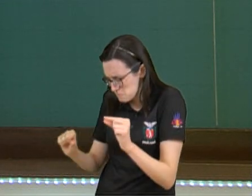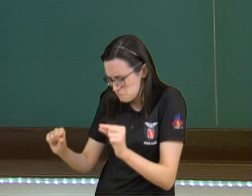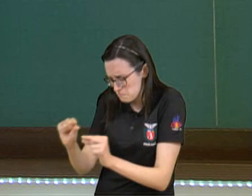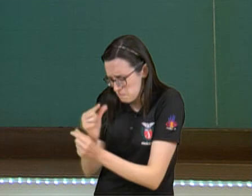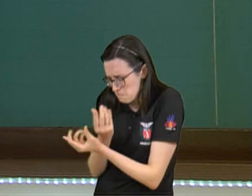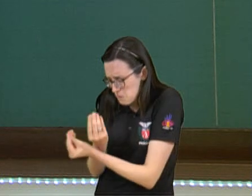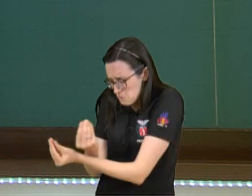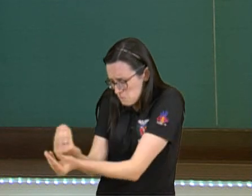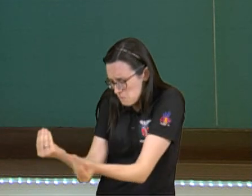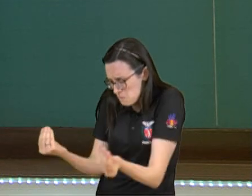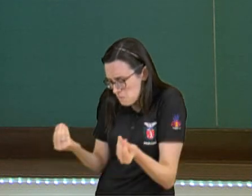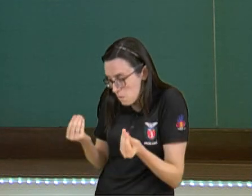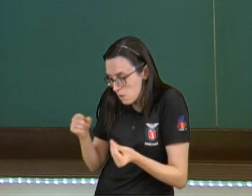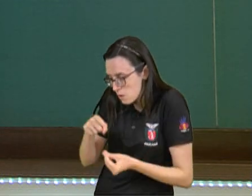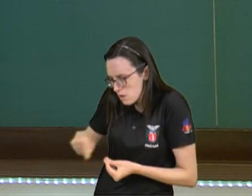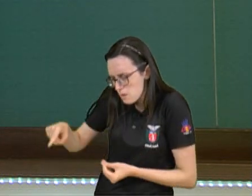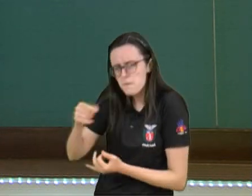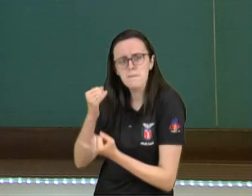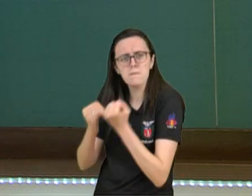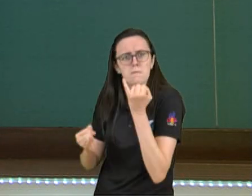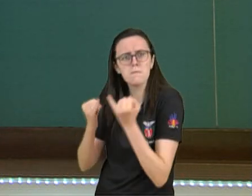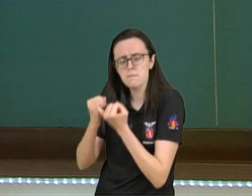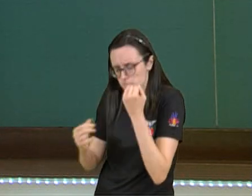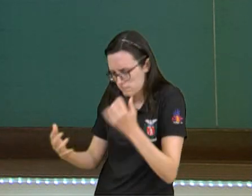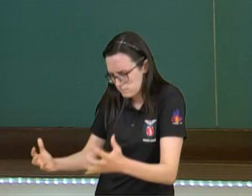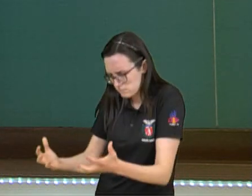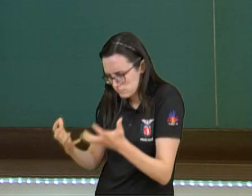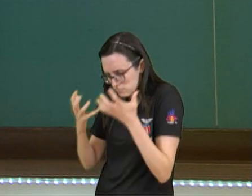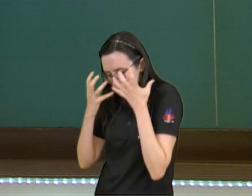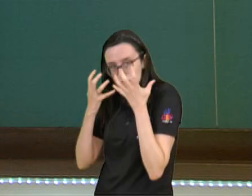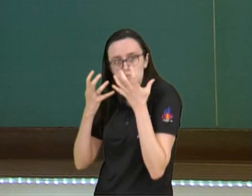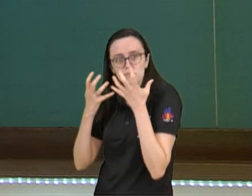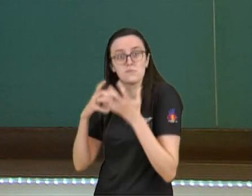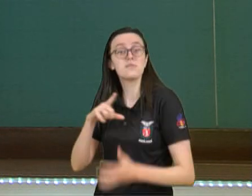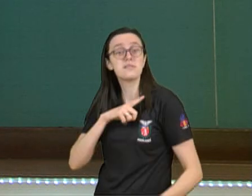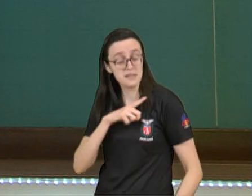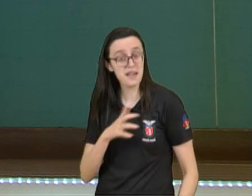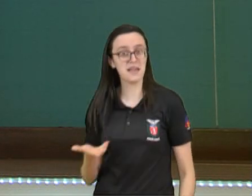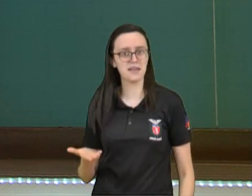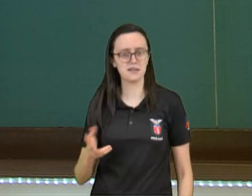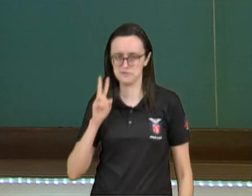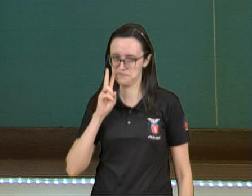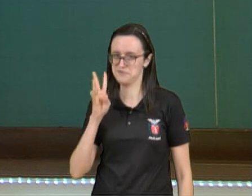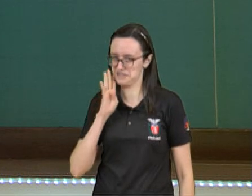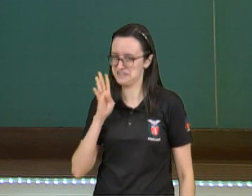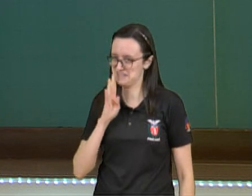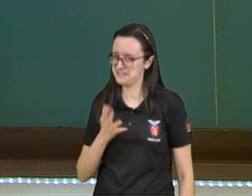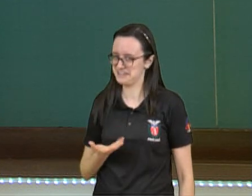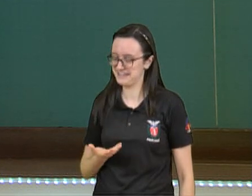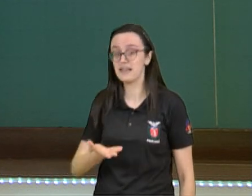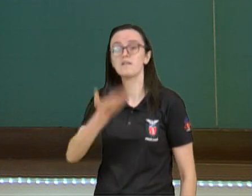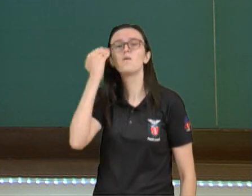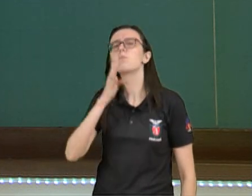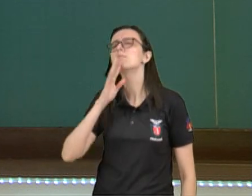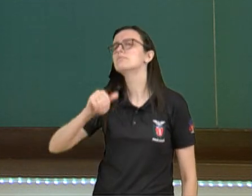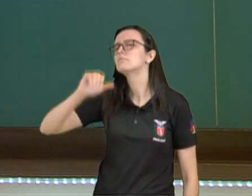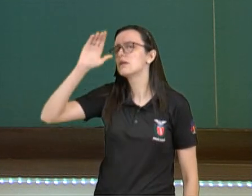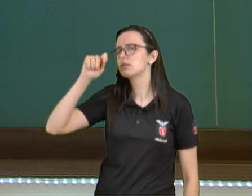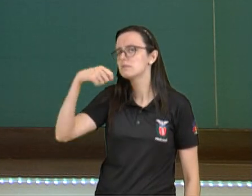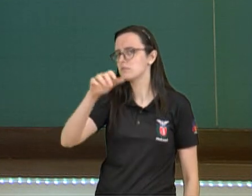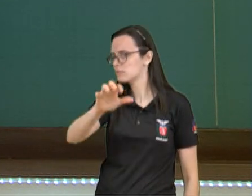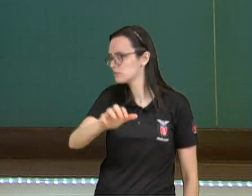muitos deles e eles produzem essa luminosidade. Olha que legal! Vamos conhecer mais um